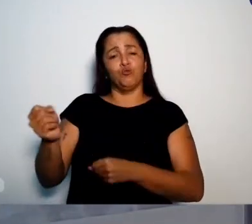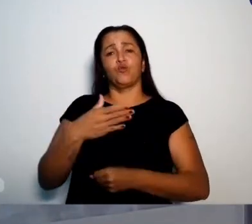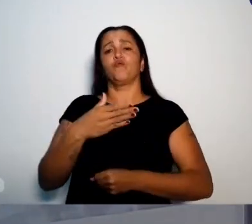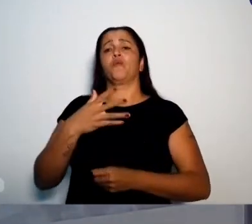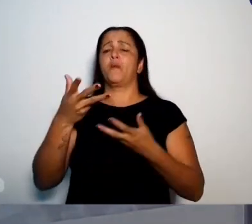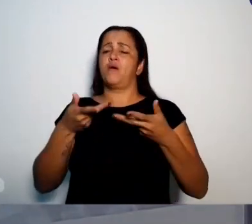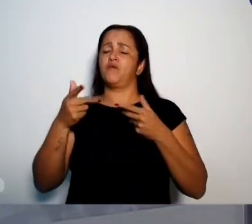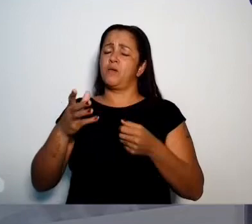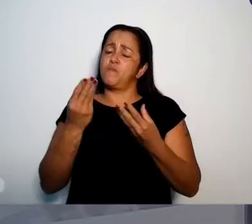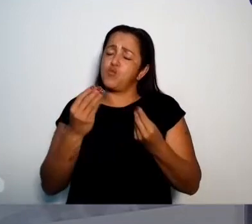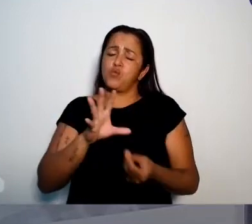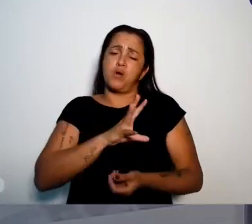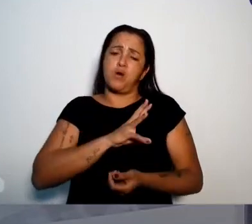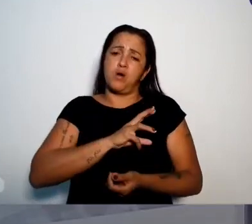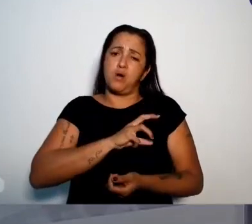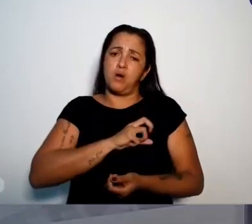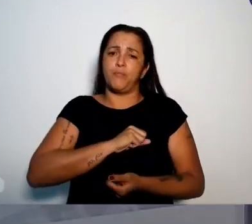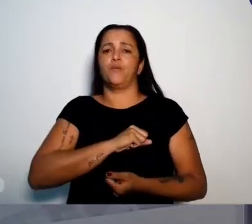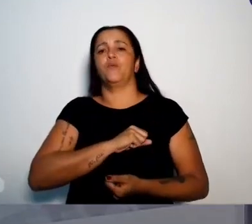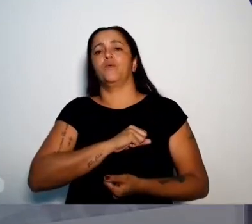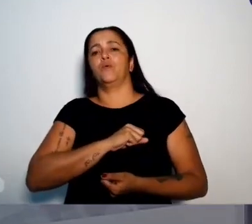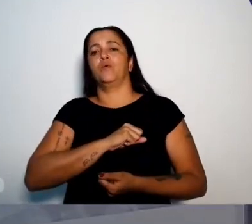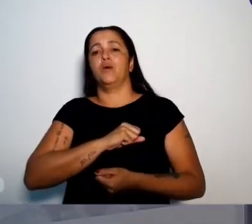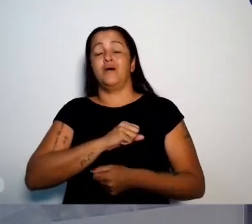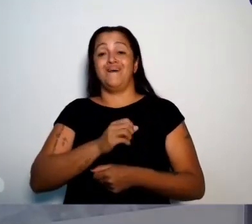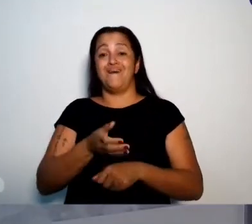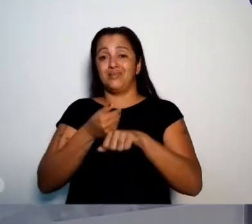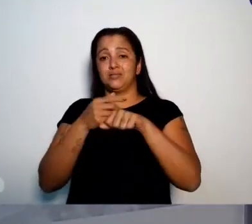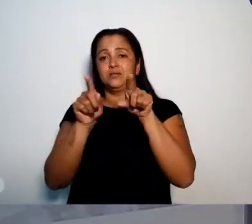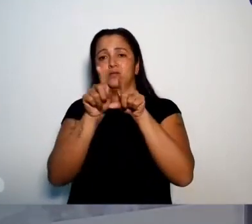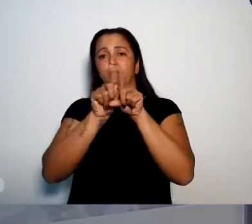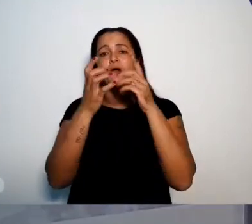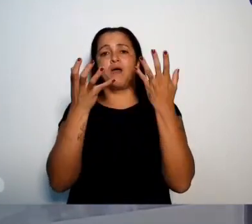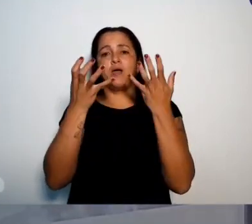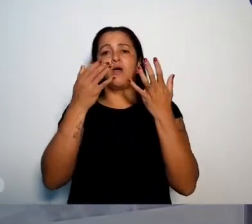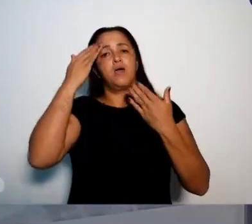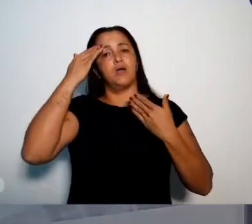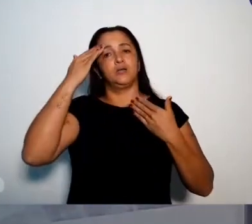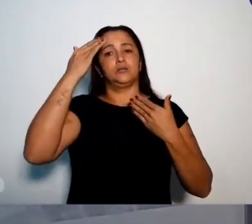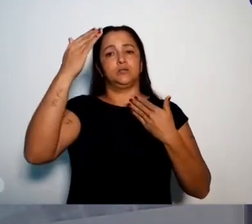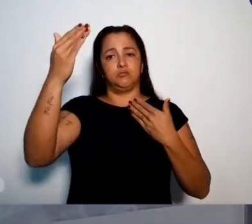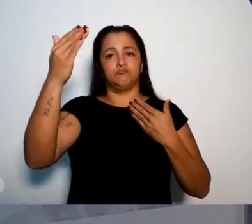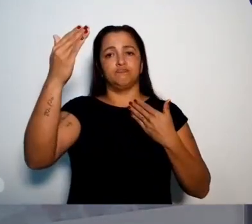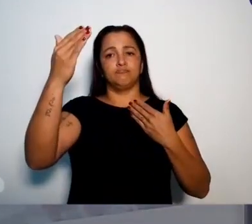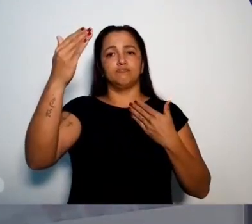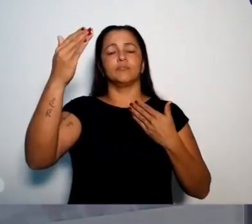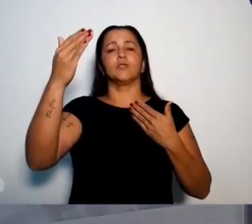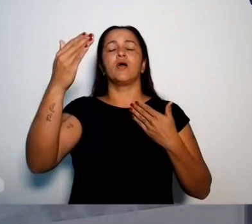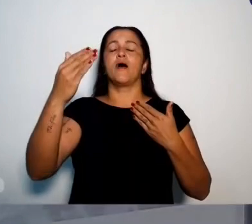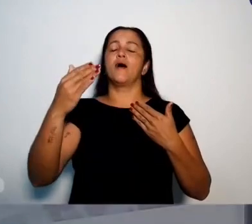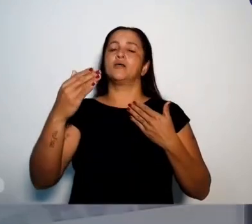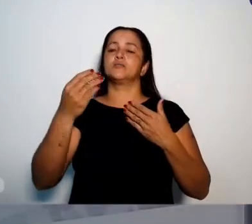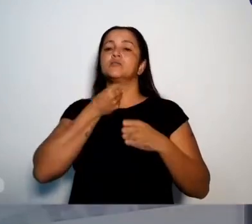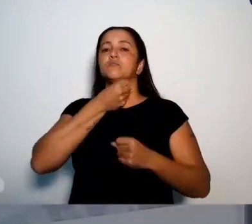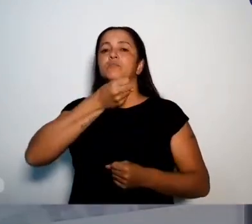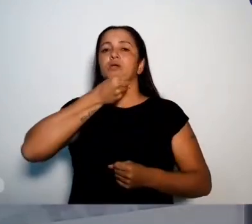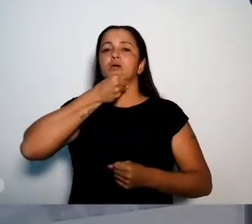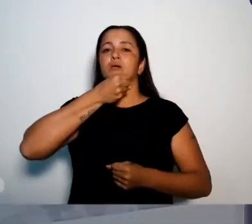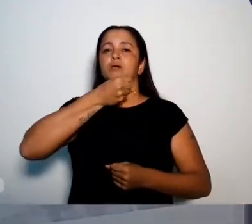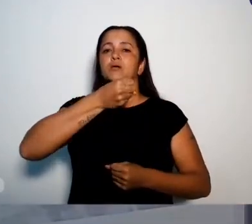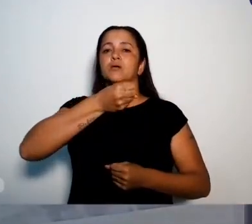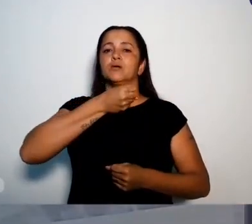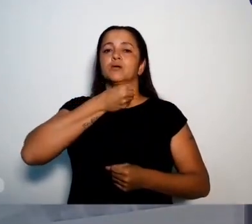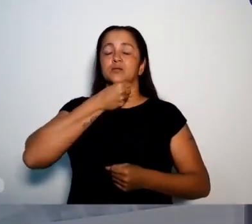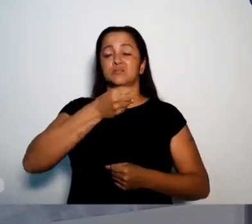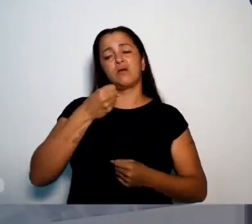amor. Antes aqui também, eu quero agradecer as imprensas, algumas, a carapuça não serve para